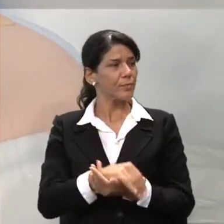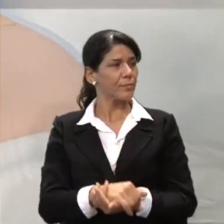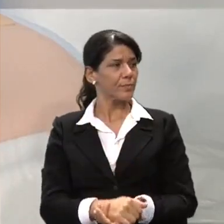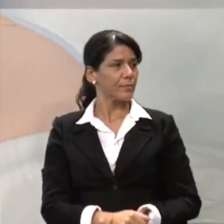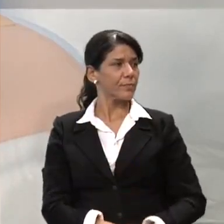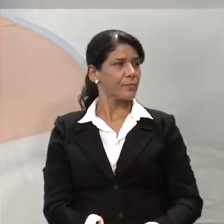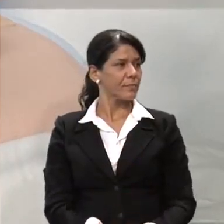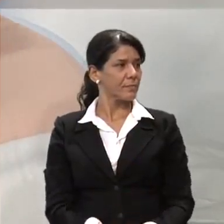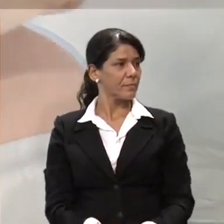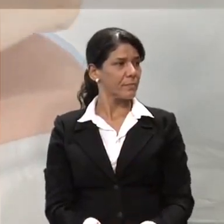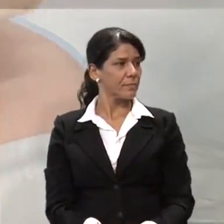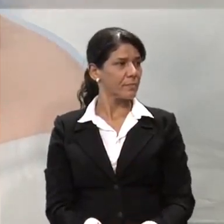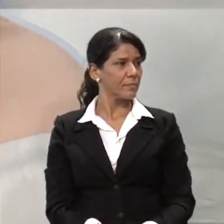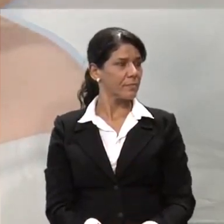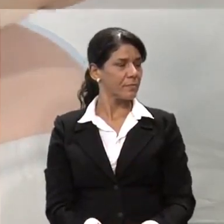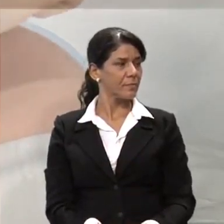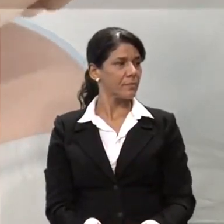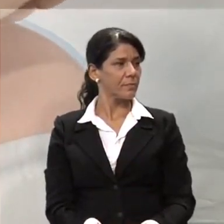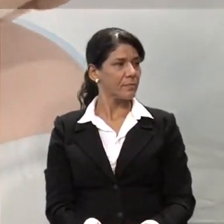Lateralizado.